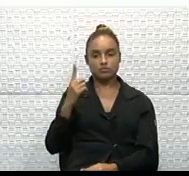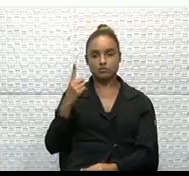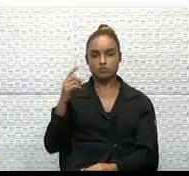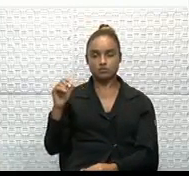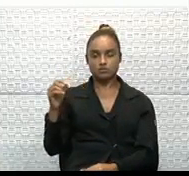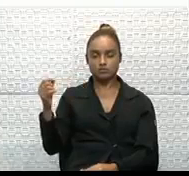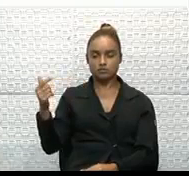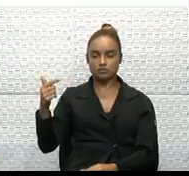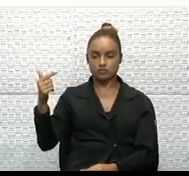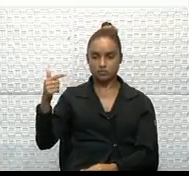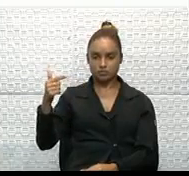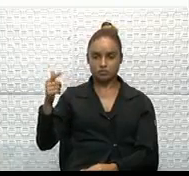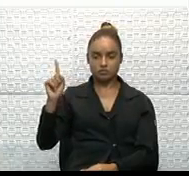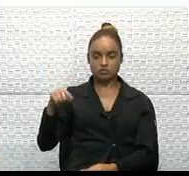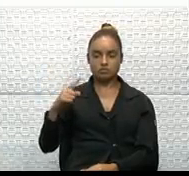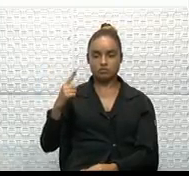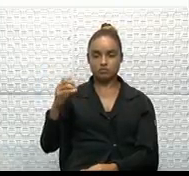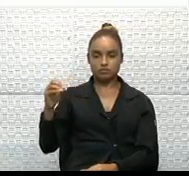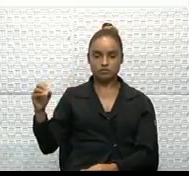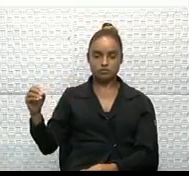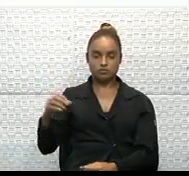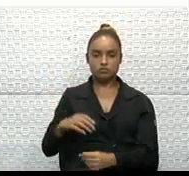quadrado, 100.